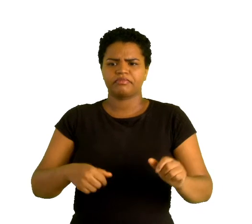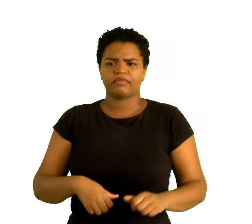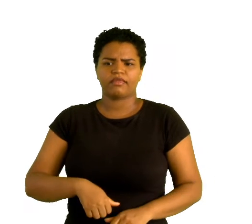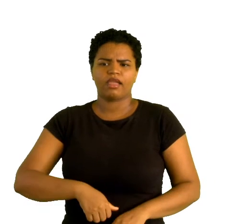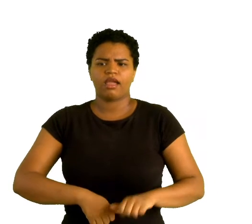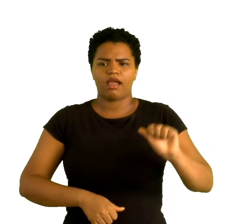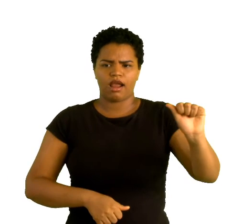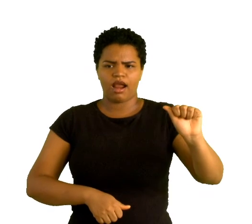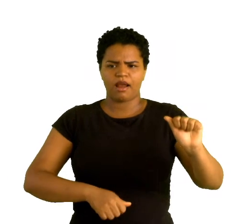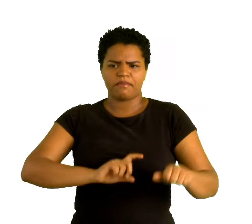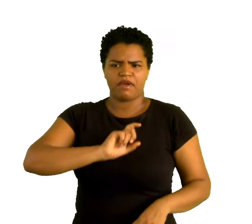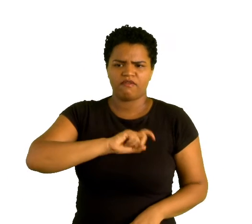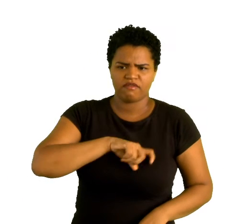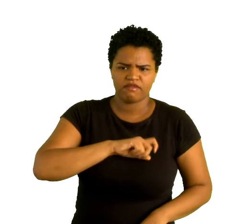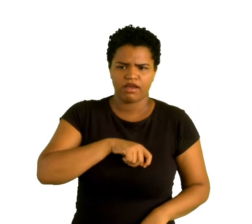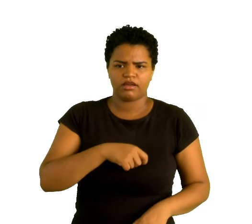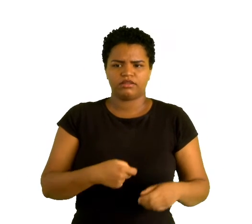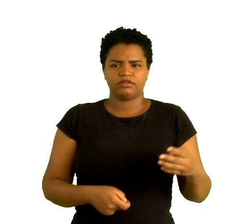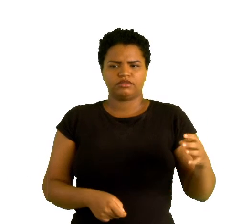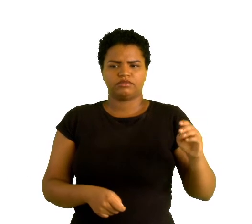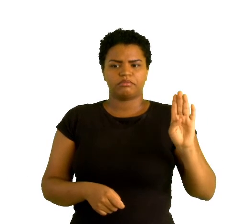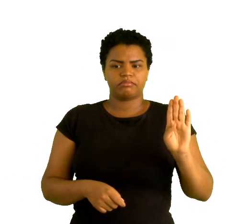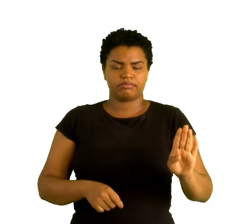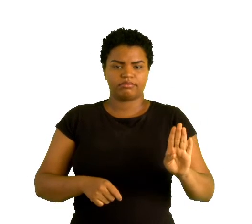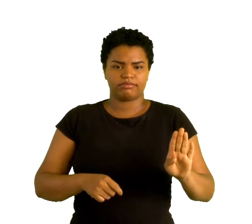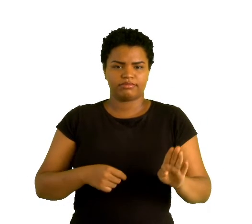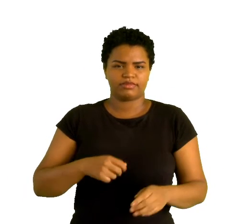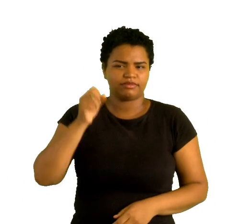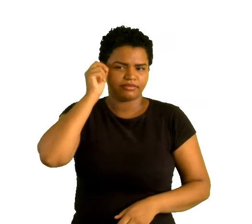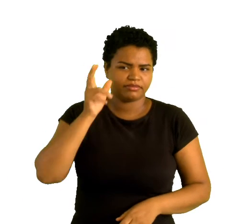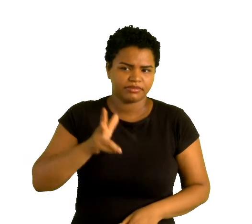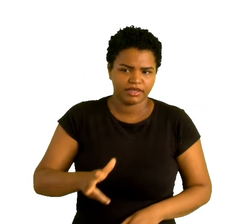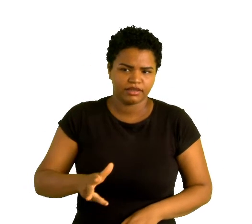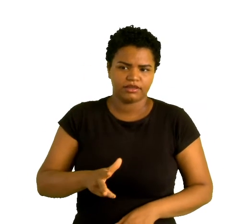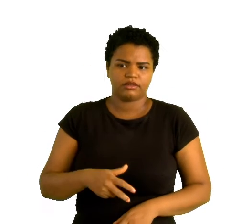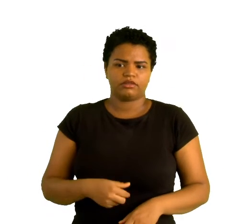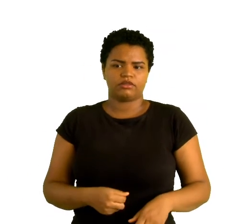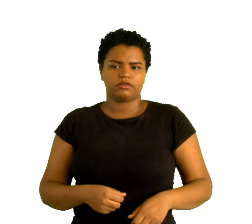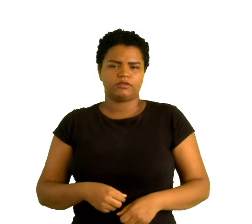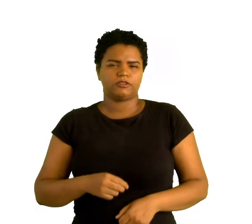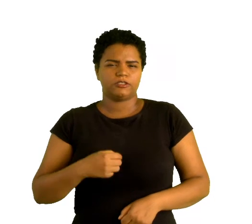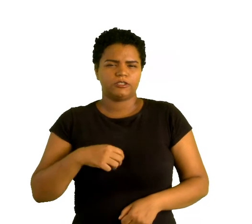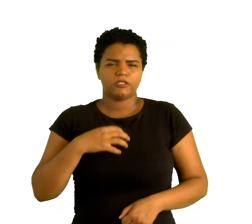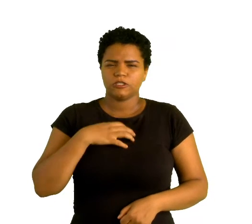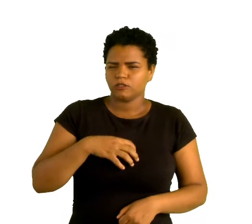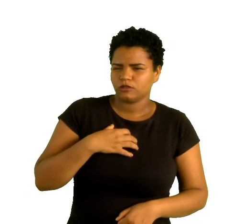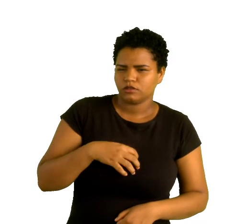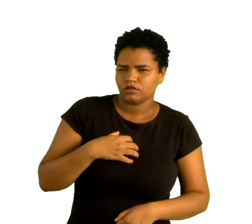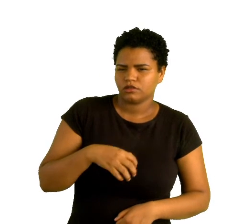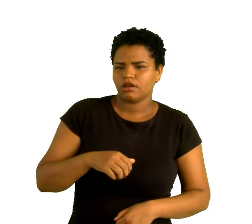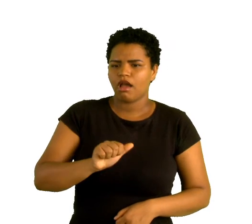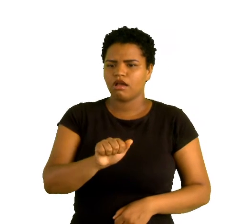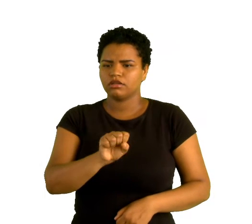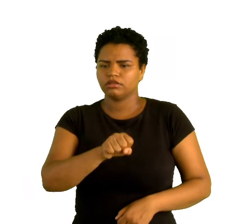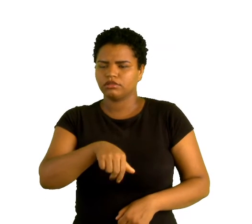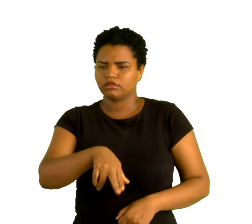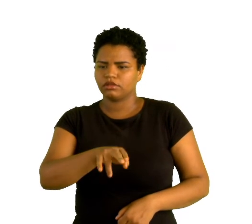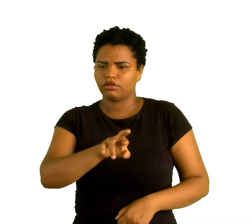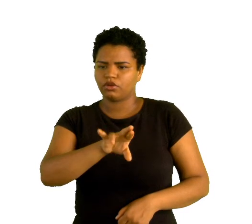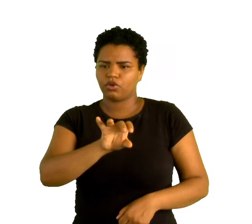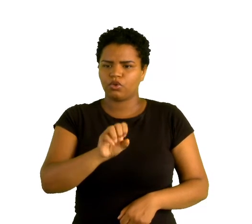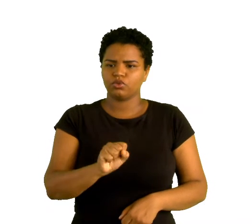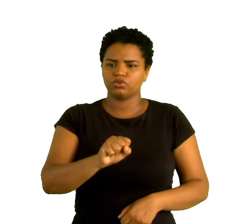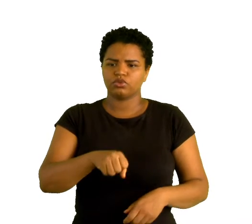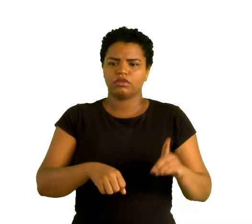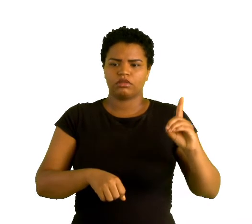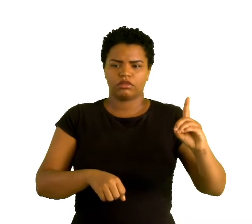Atrevido? Asqueroso? Ou sabido? Diga aí para mim, qual será? Qual é a palavra que eu posso